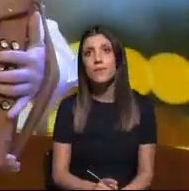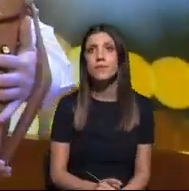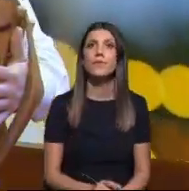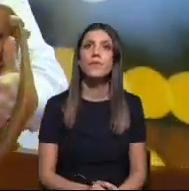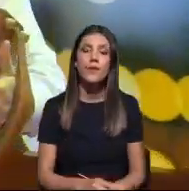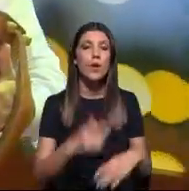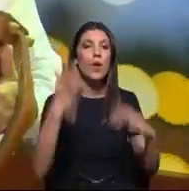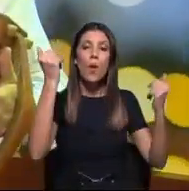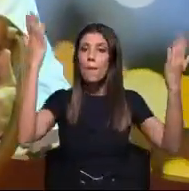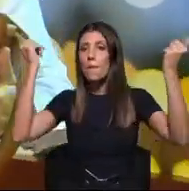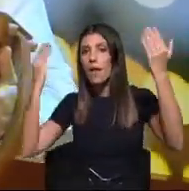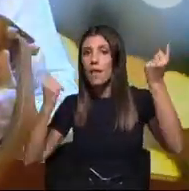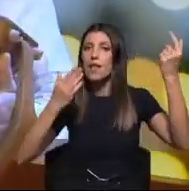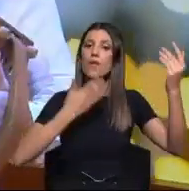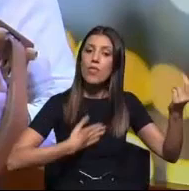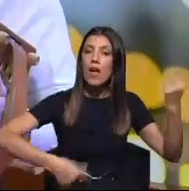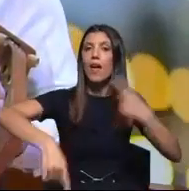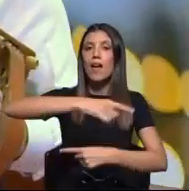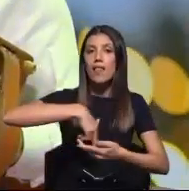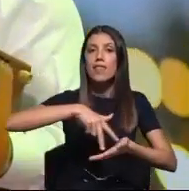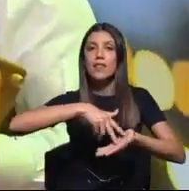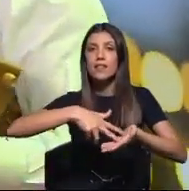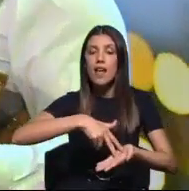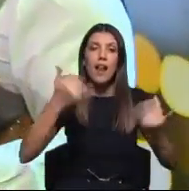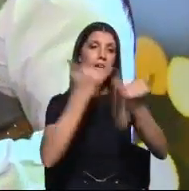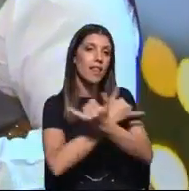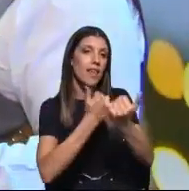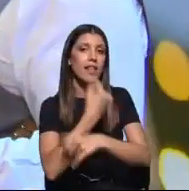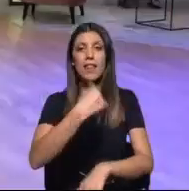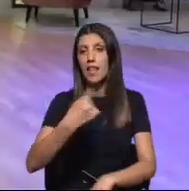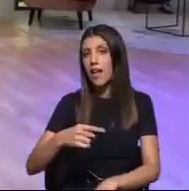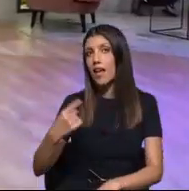O manhão é que nos faz dançar, alegria é o que a gente